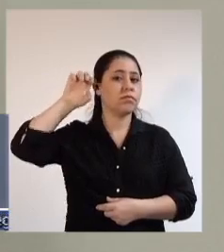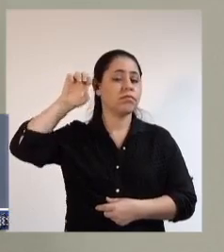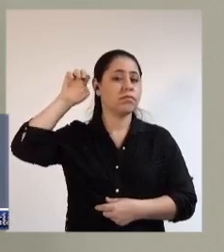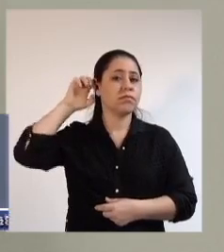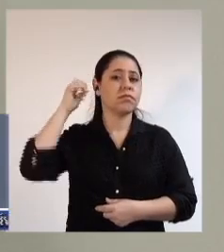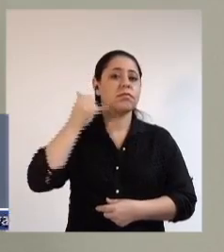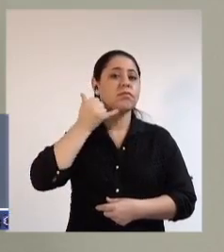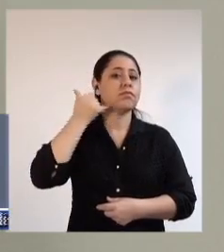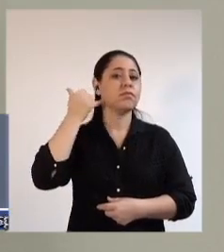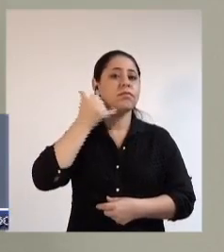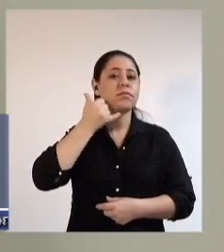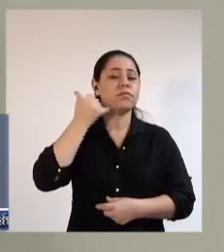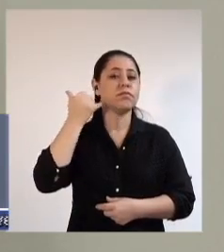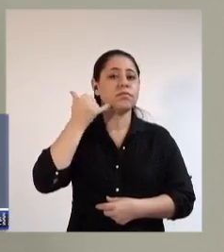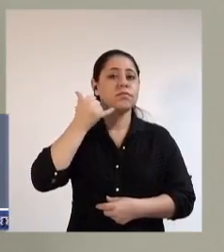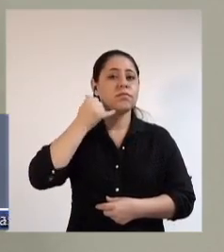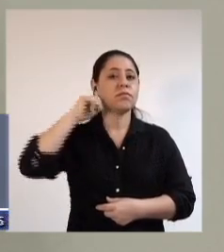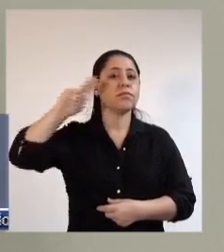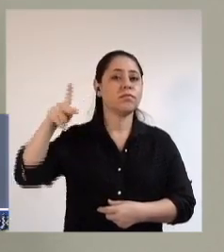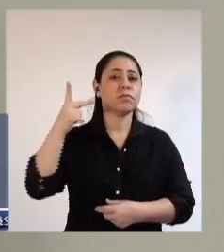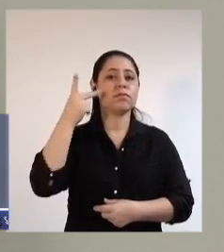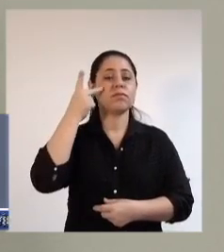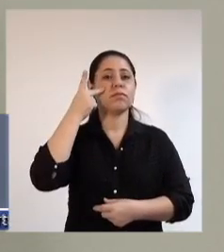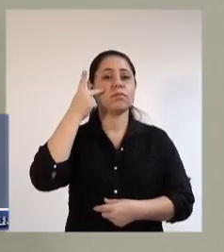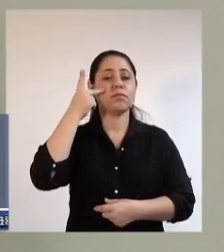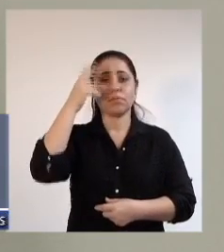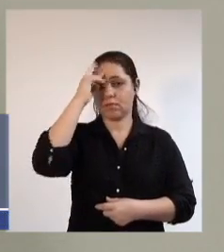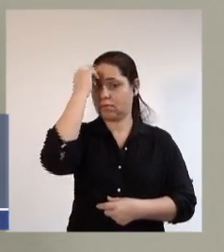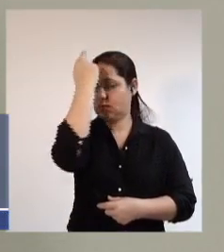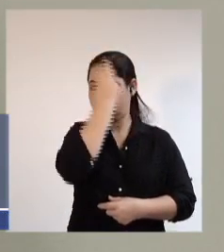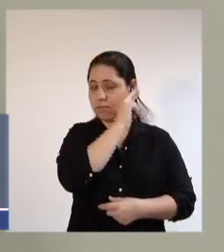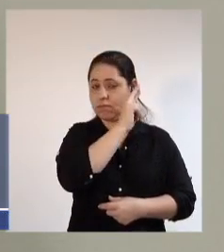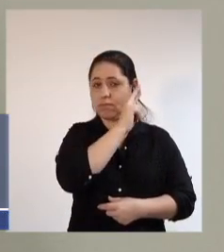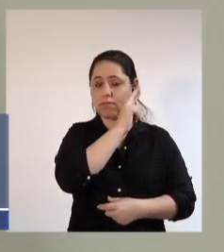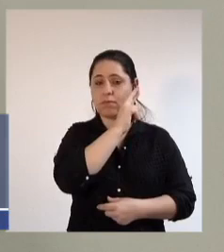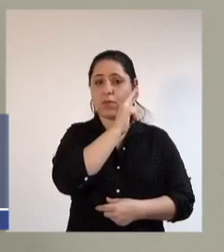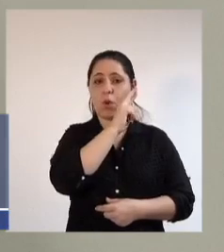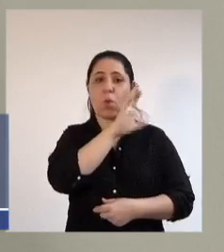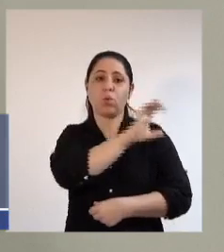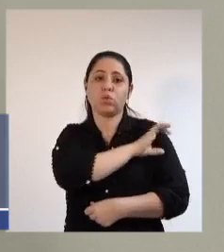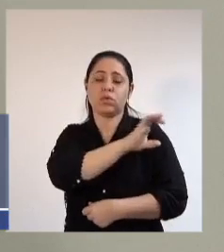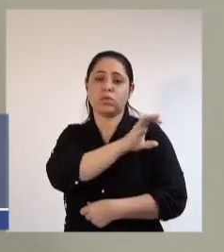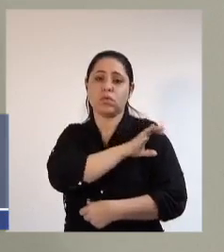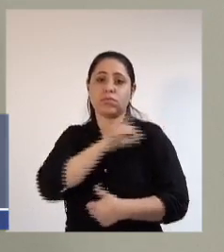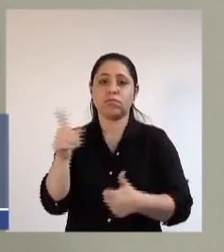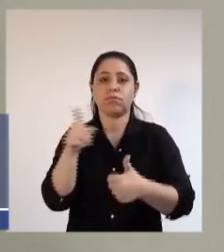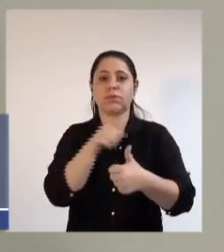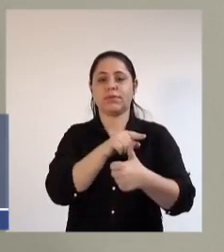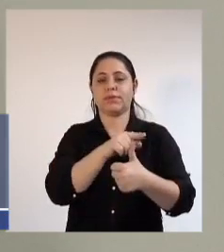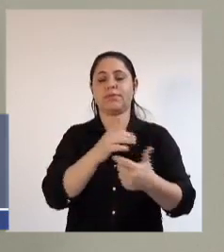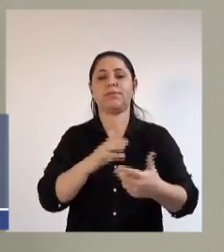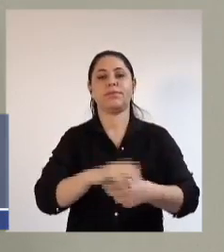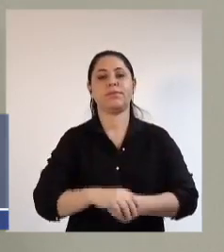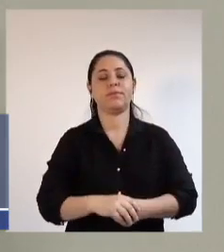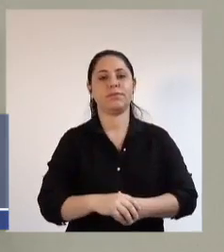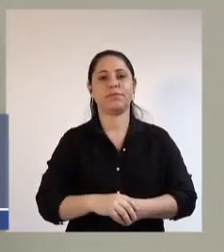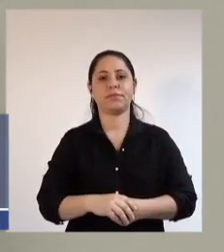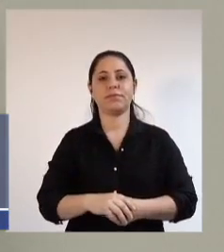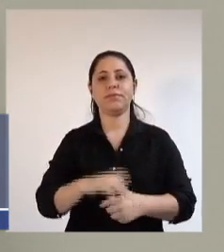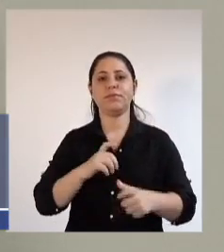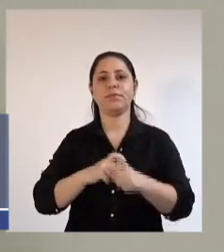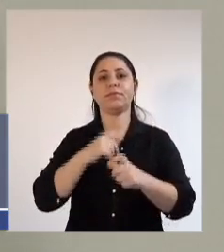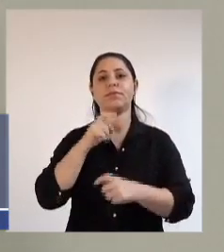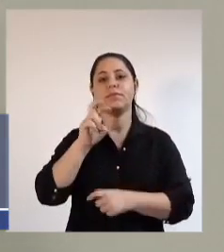jamilson nami joão henrique e professor rinaldo sob a coordenação do primeiro artigo 5º